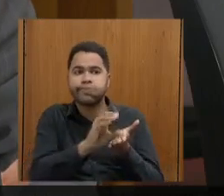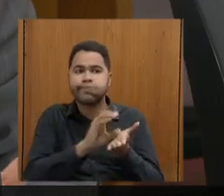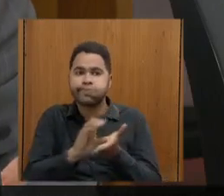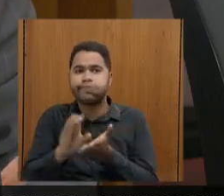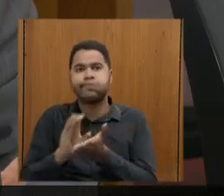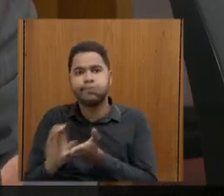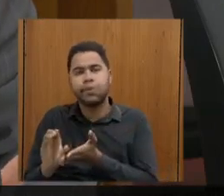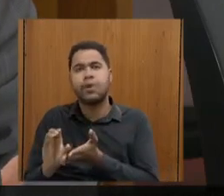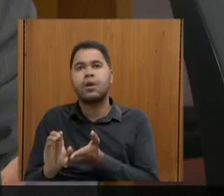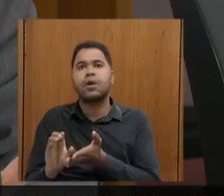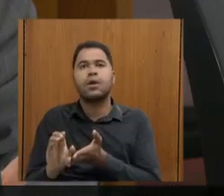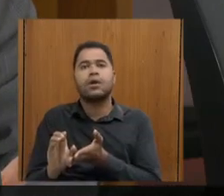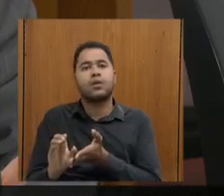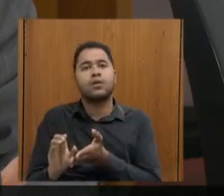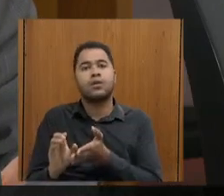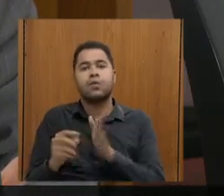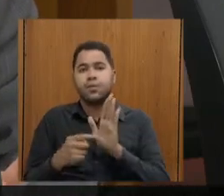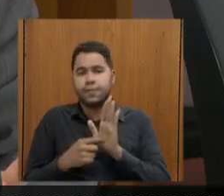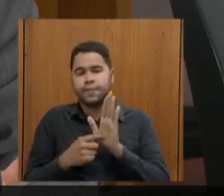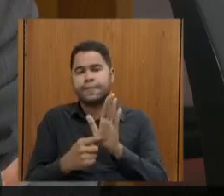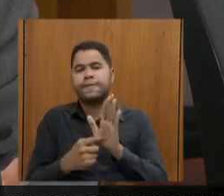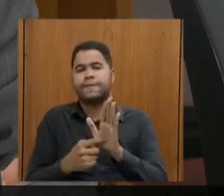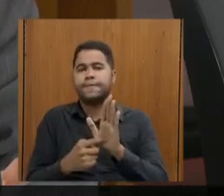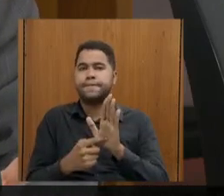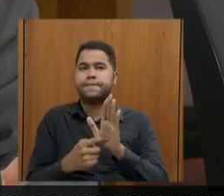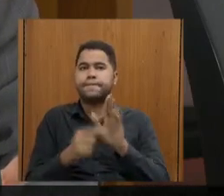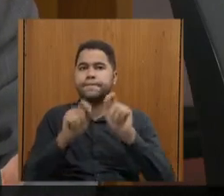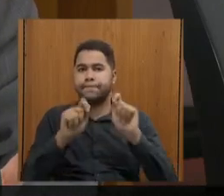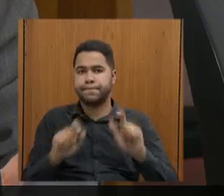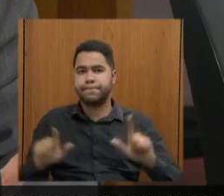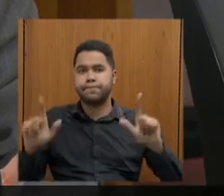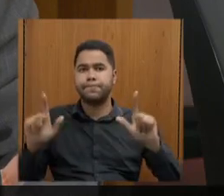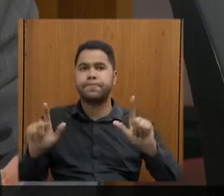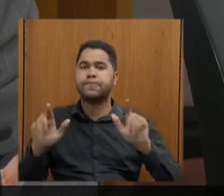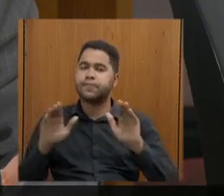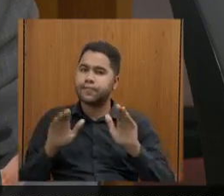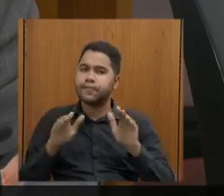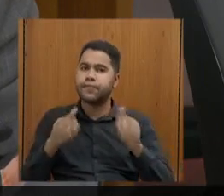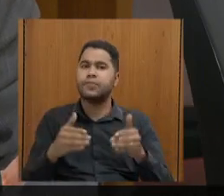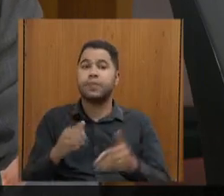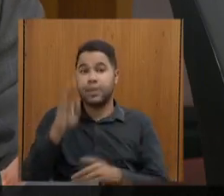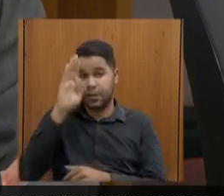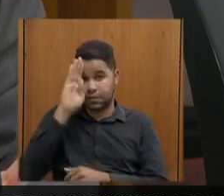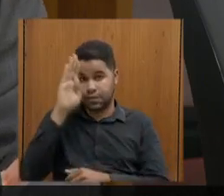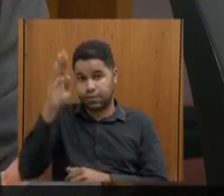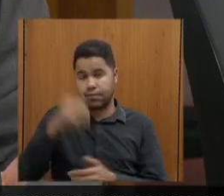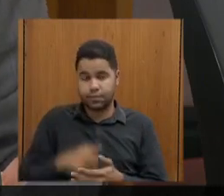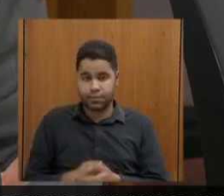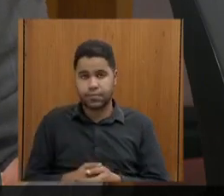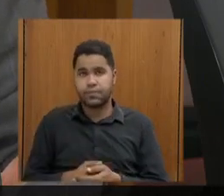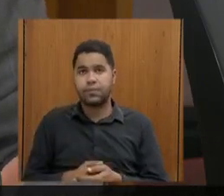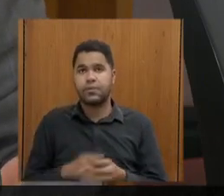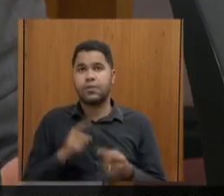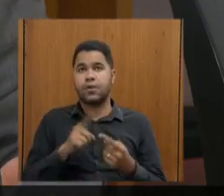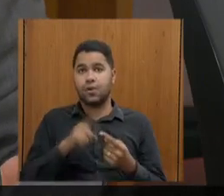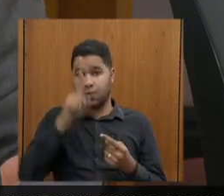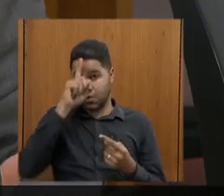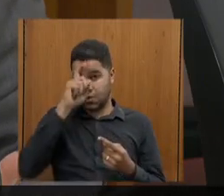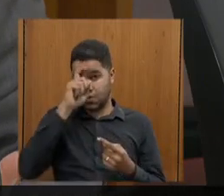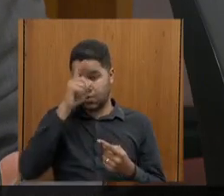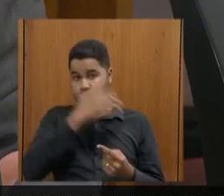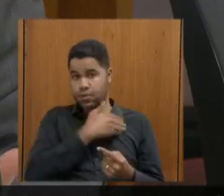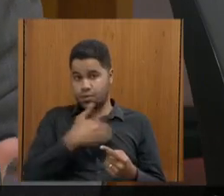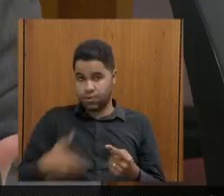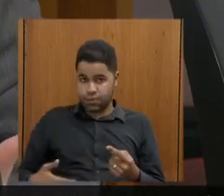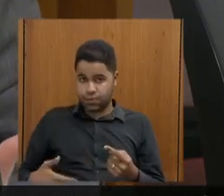e esse recurso como eu coloquei na apresentação eles estão direcionados principalmente para hospitais